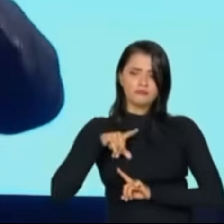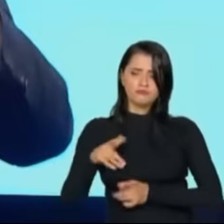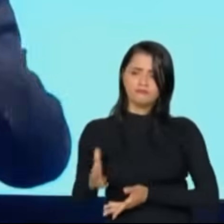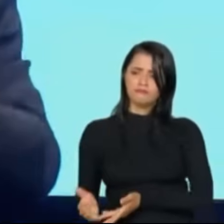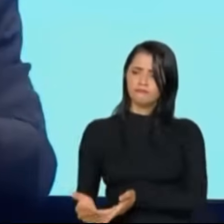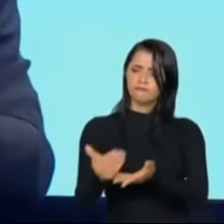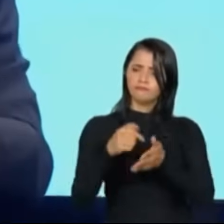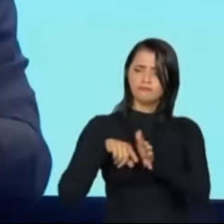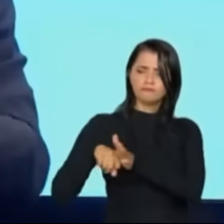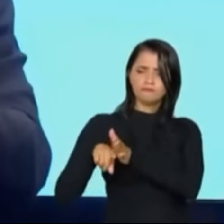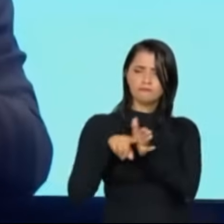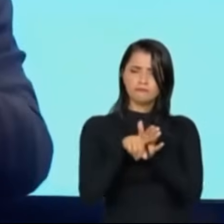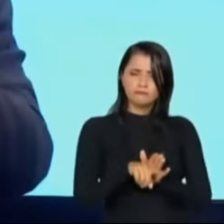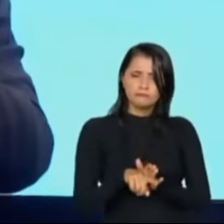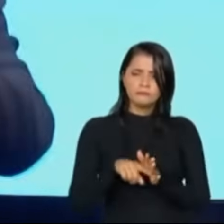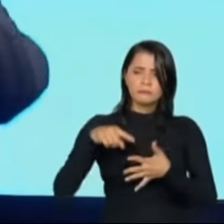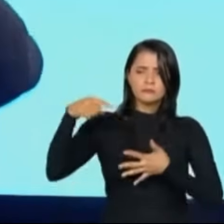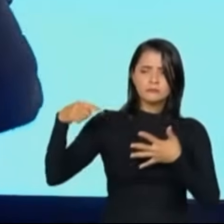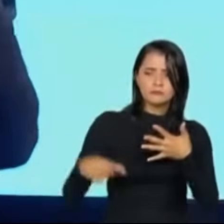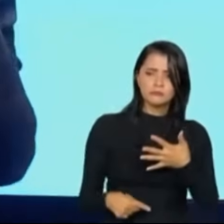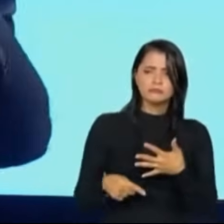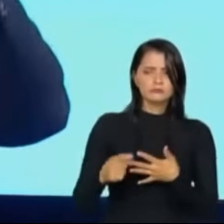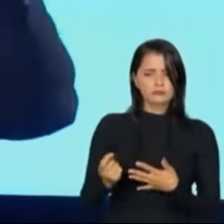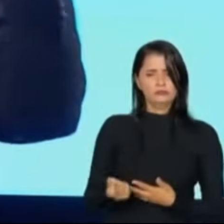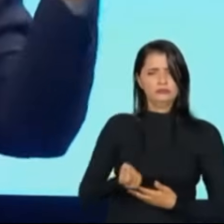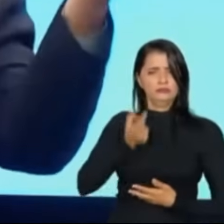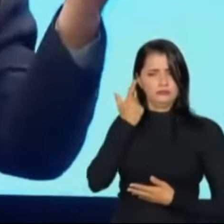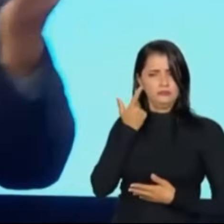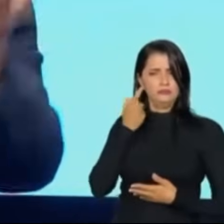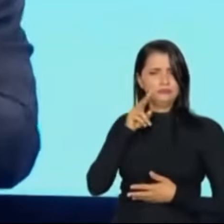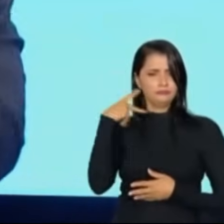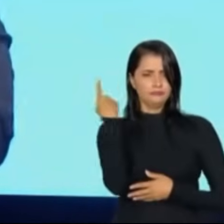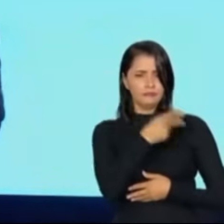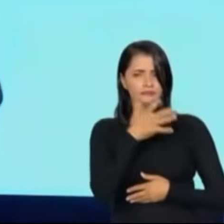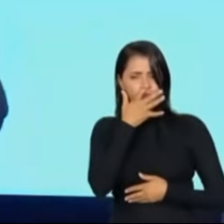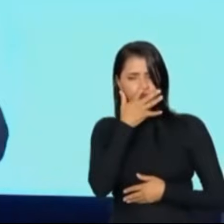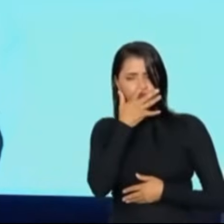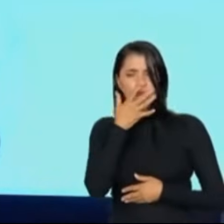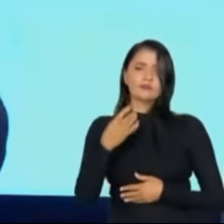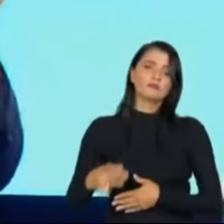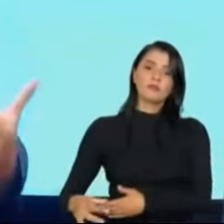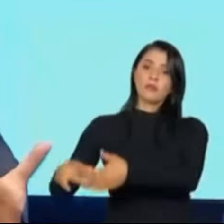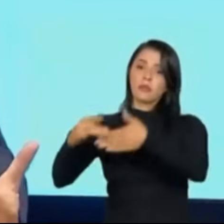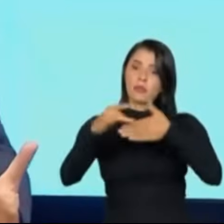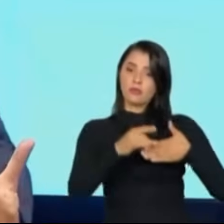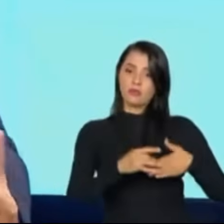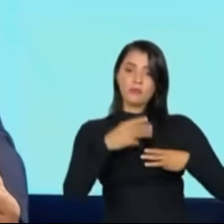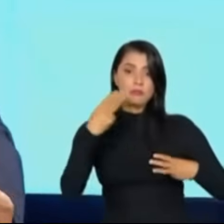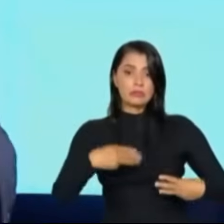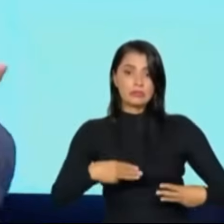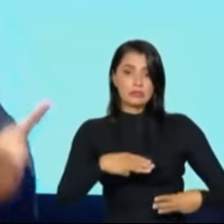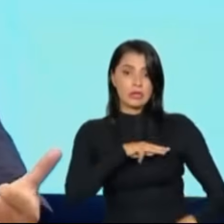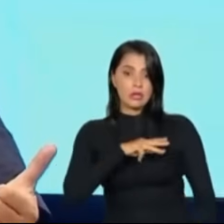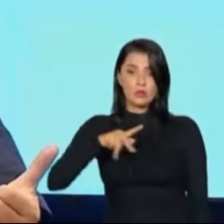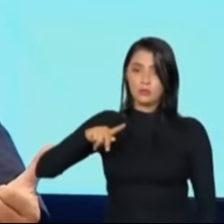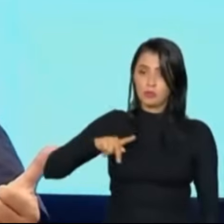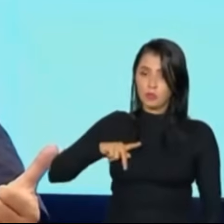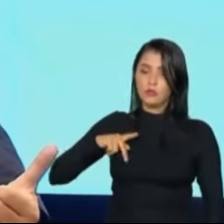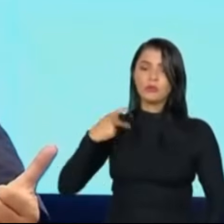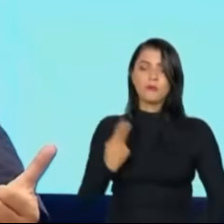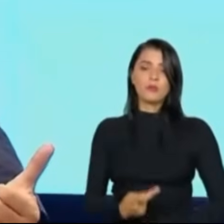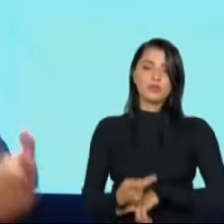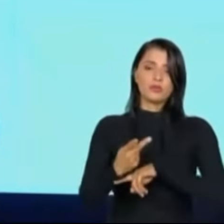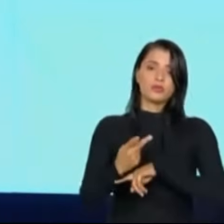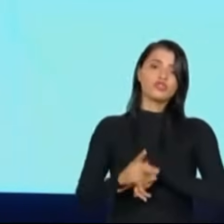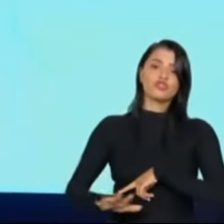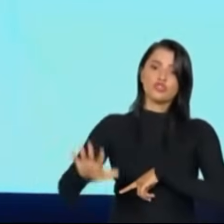essas circunstâncias estranhas na ótica dele, ele enviou para o Ministério Público Federal, para a